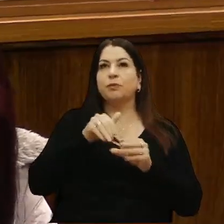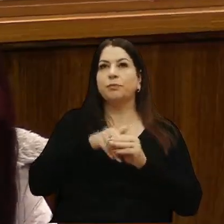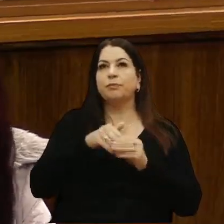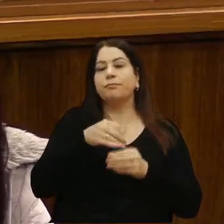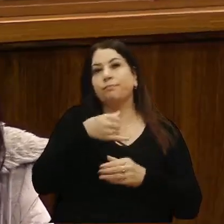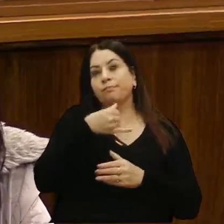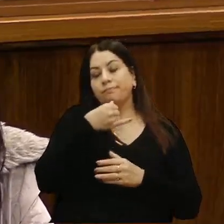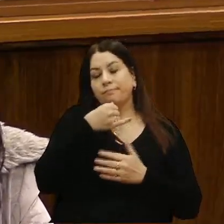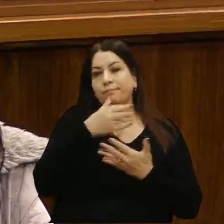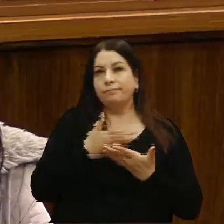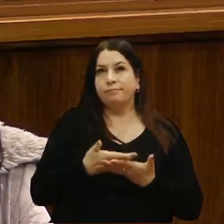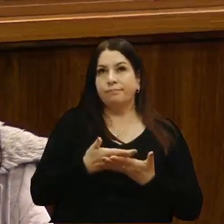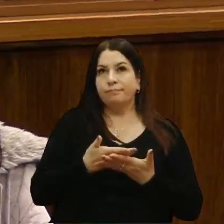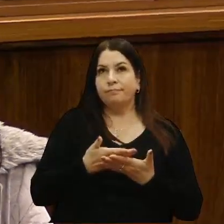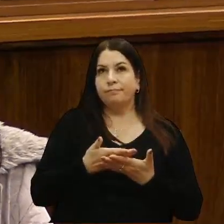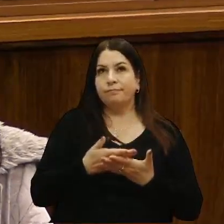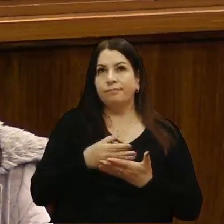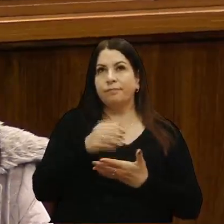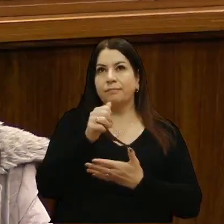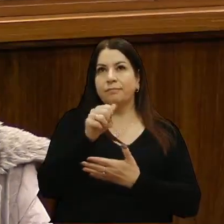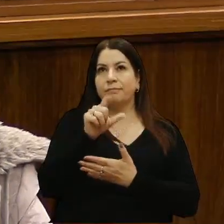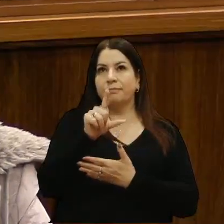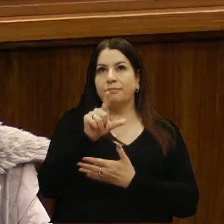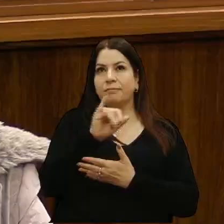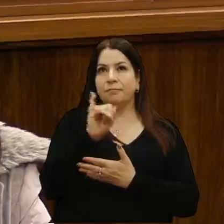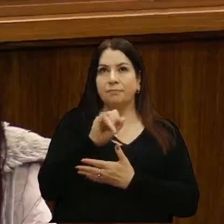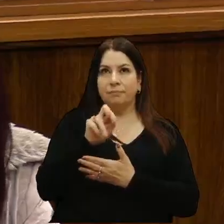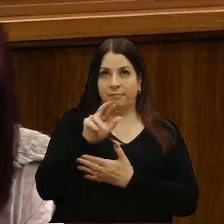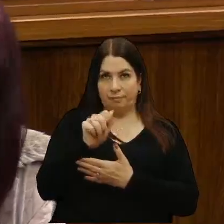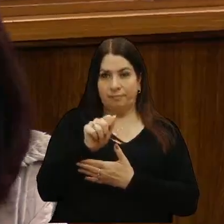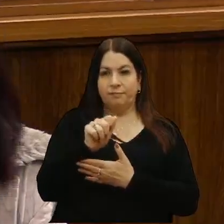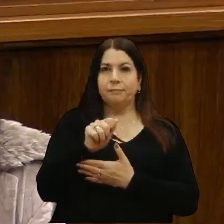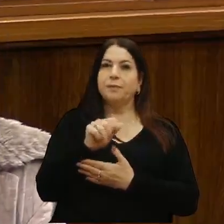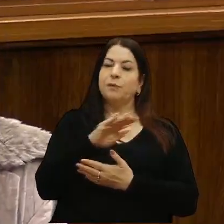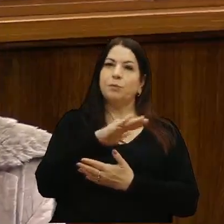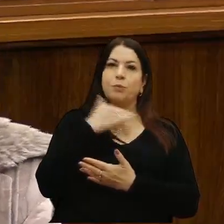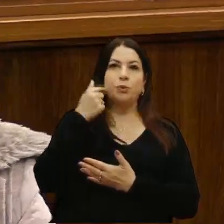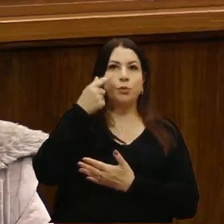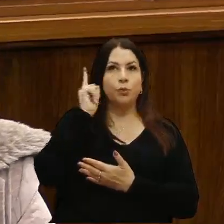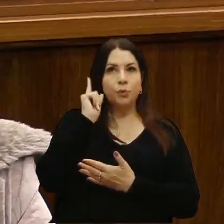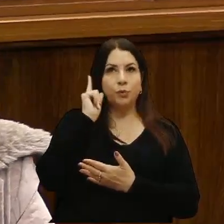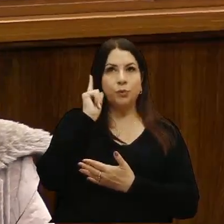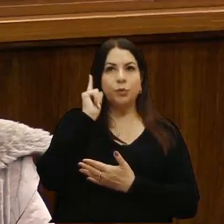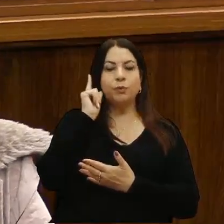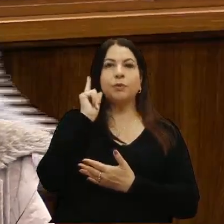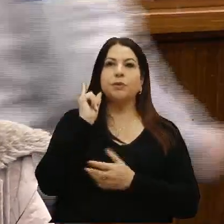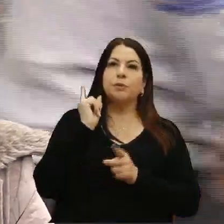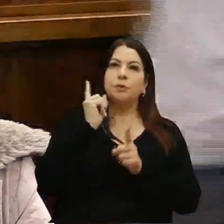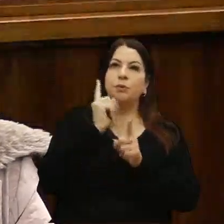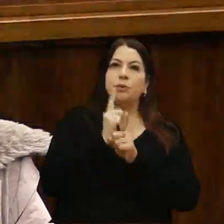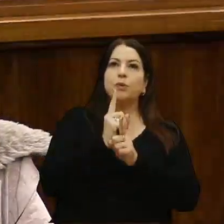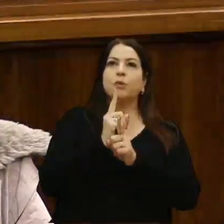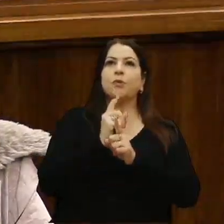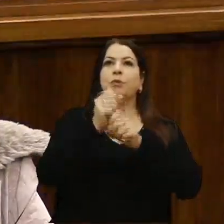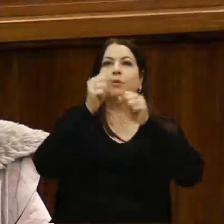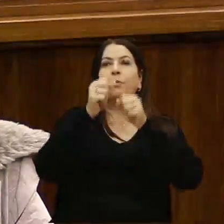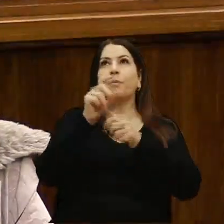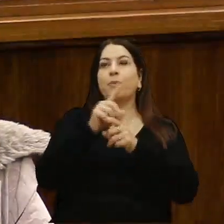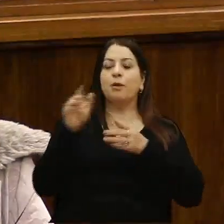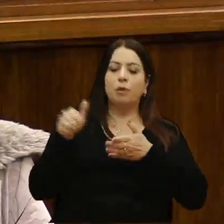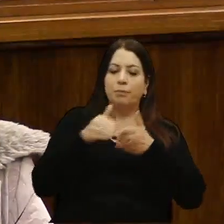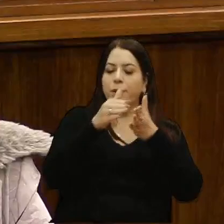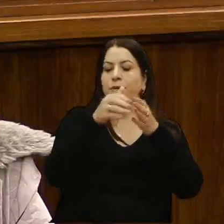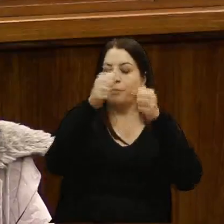de pesar a Alzira Domingas, que partiu ontem, que ela encontre luz, que ela